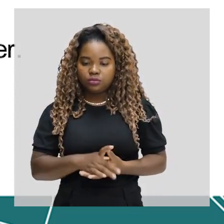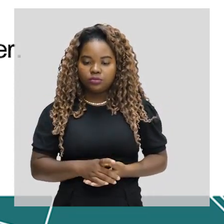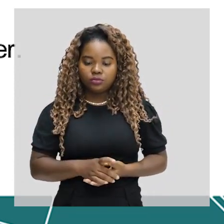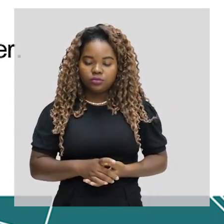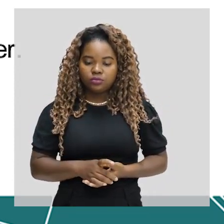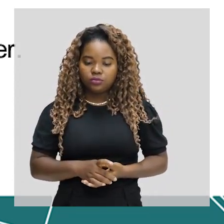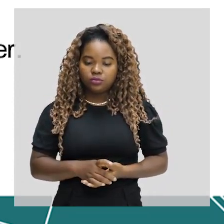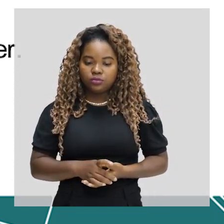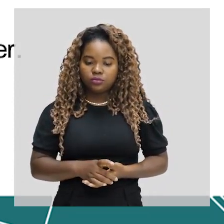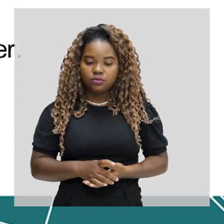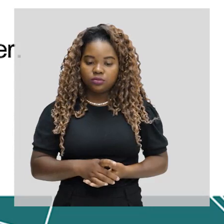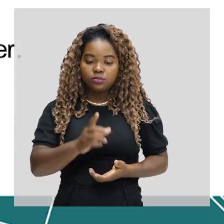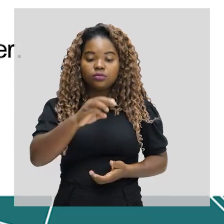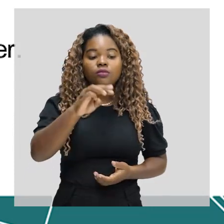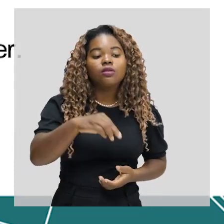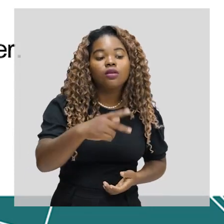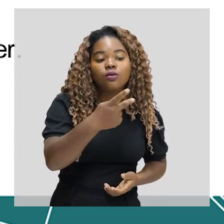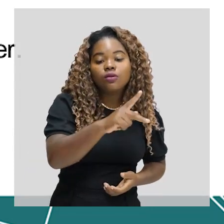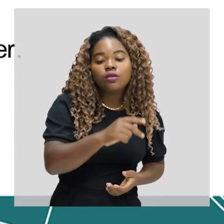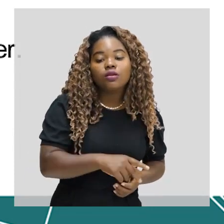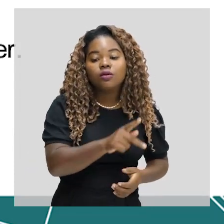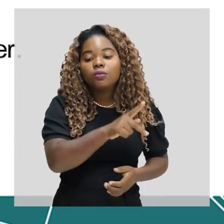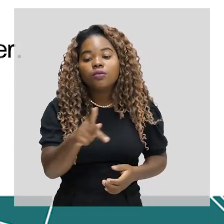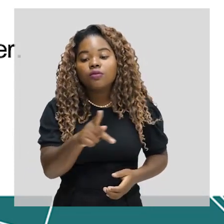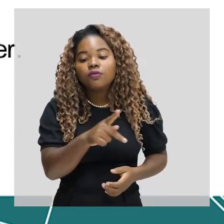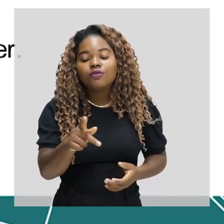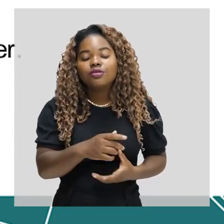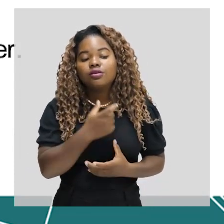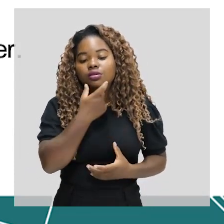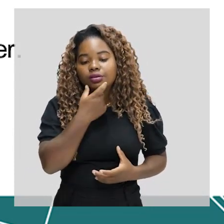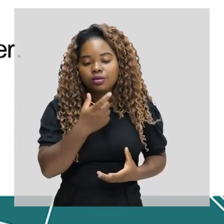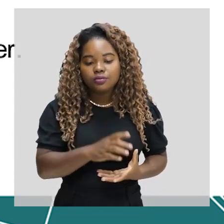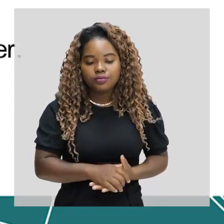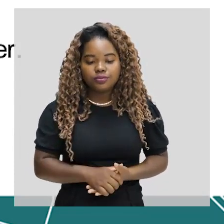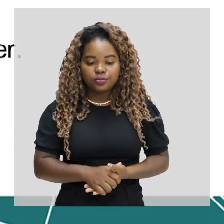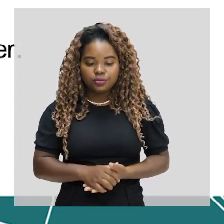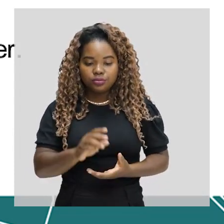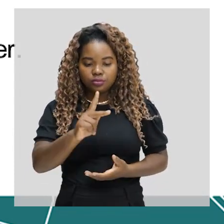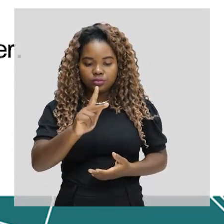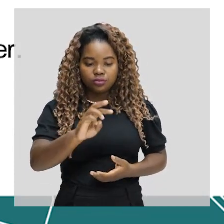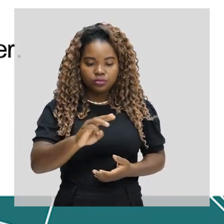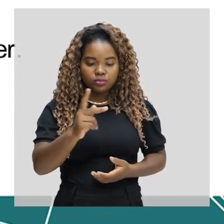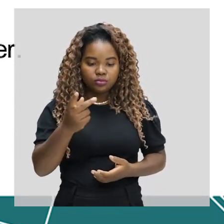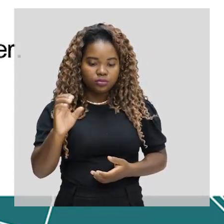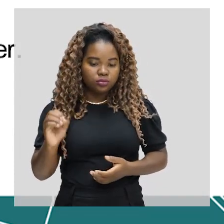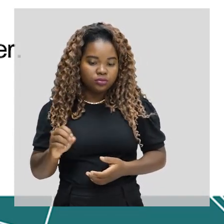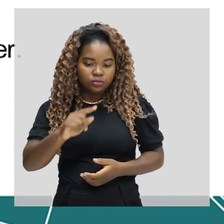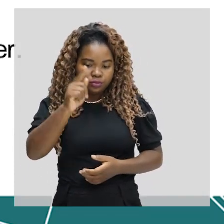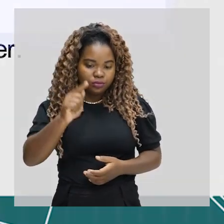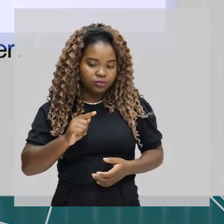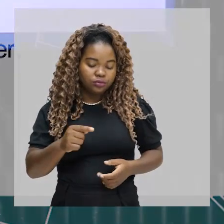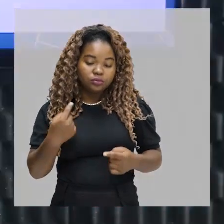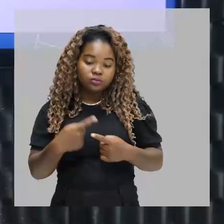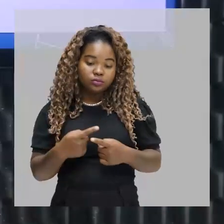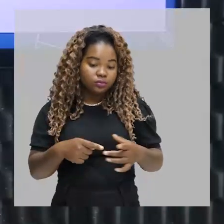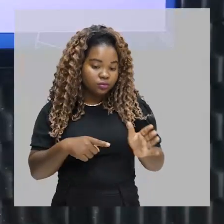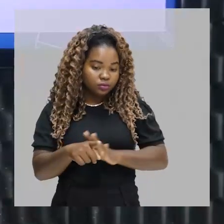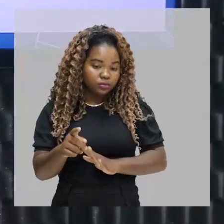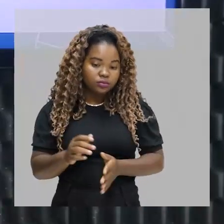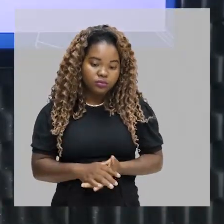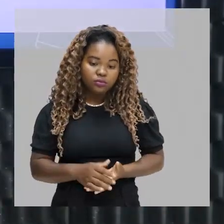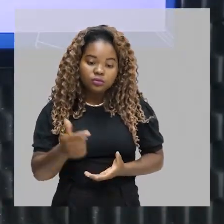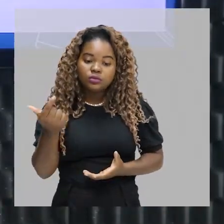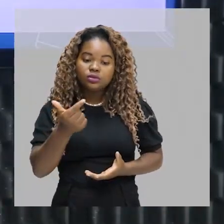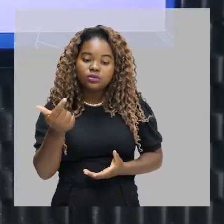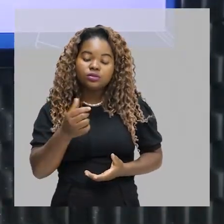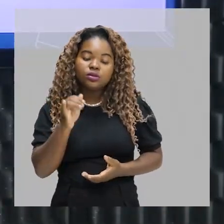teacher? Quem é o seu professor ou a sua professora de inglês? Who é o pronome interrogativo porque ele está fazendo uma pergunta.